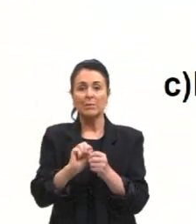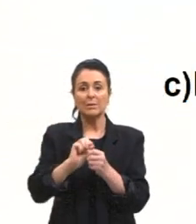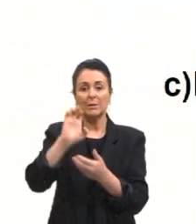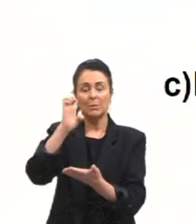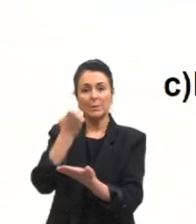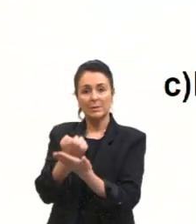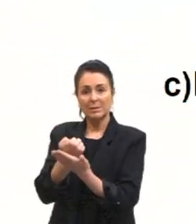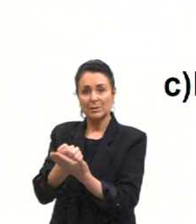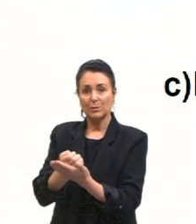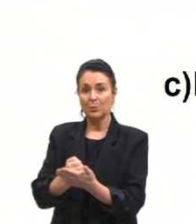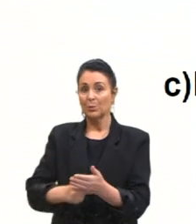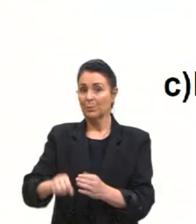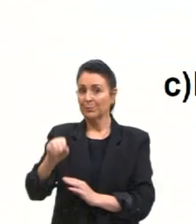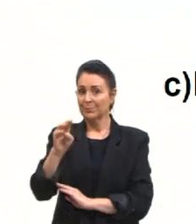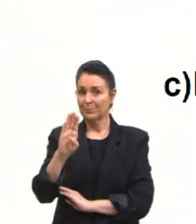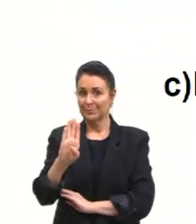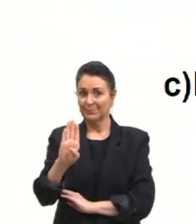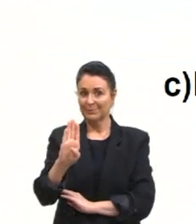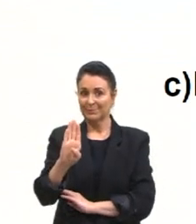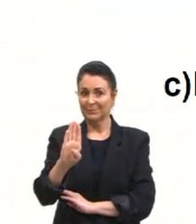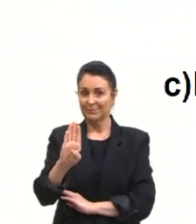B.